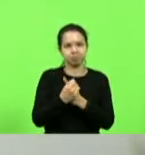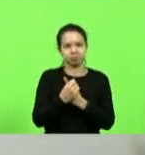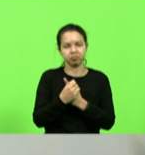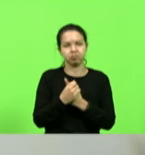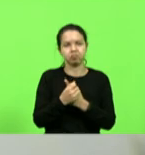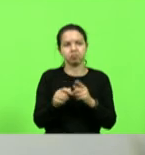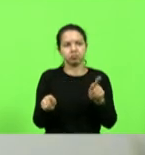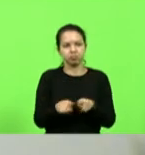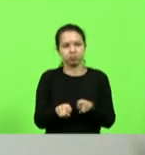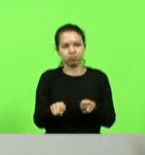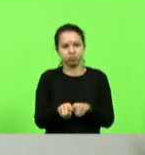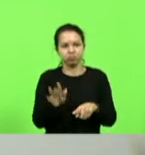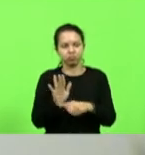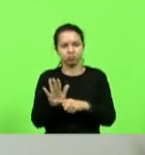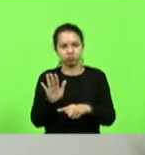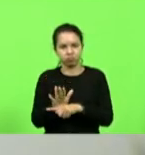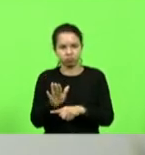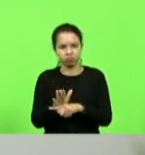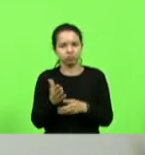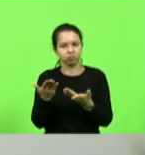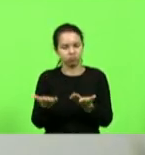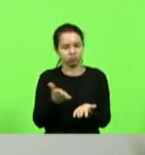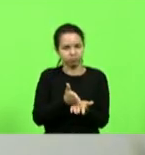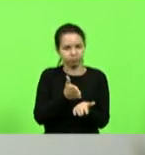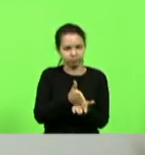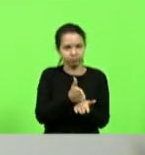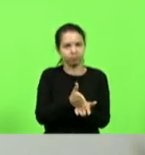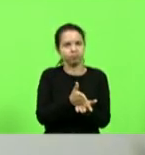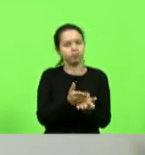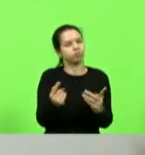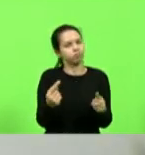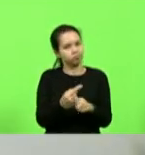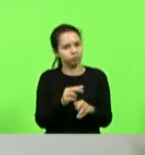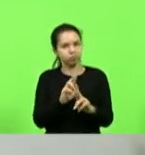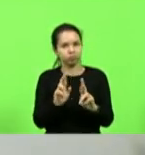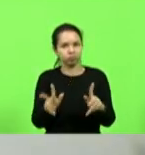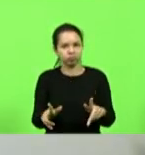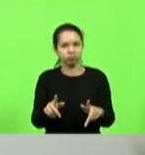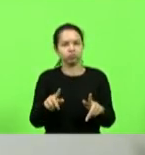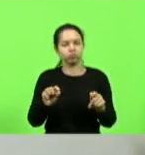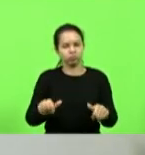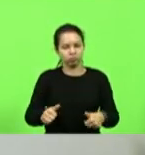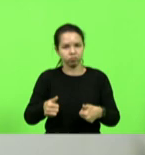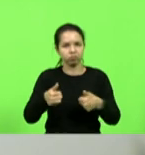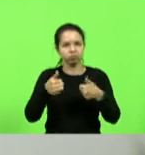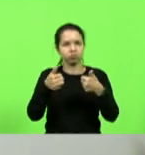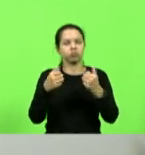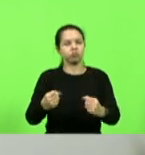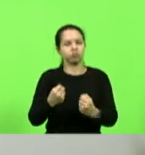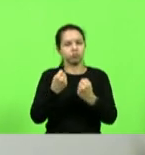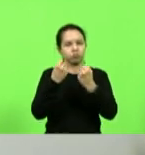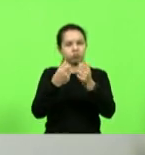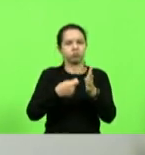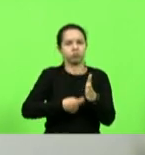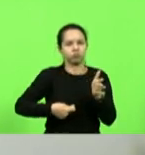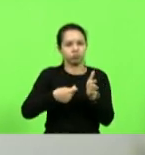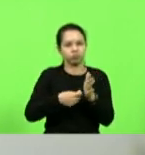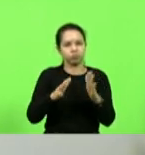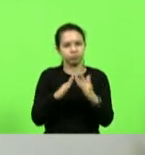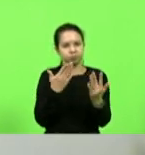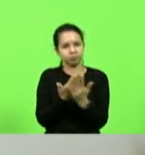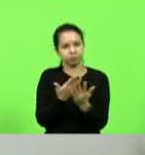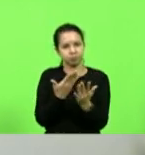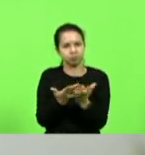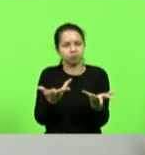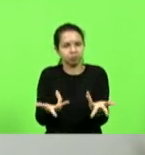também contribuir neste viés. Ao contrário, é para reforçar a luta por uma escola de